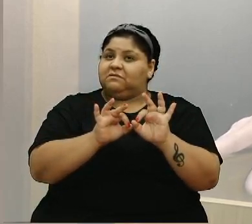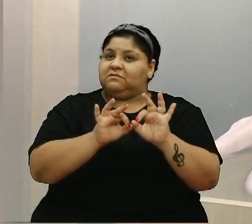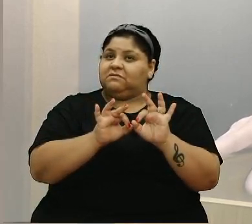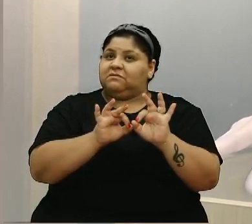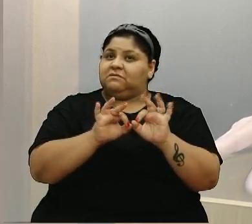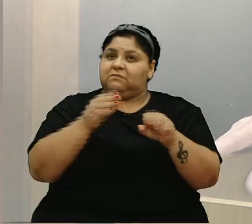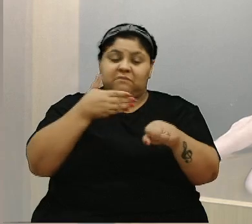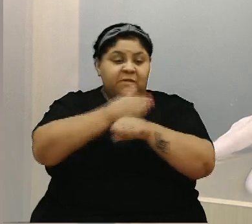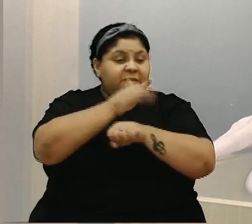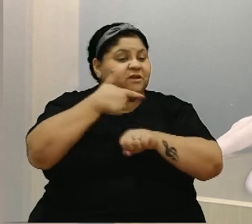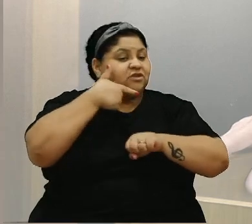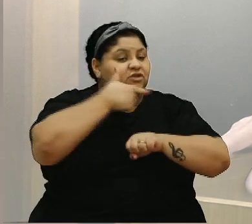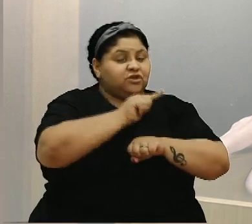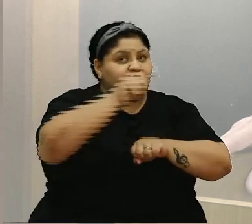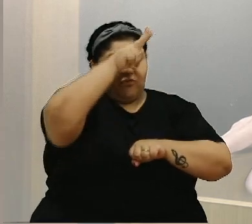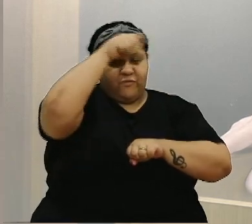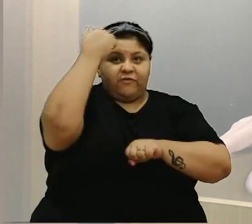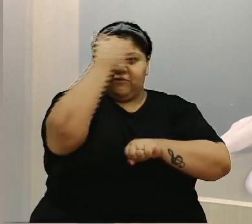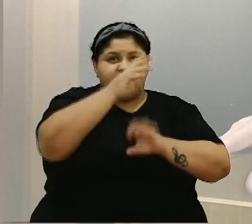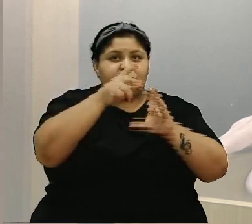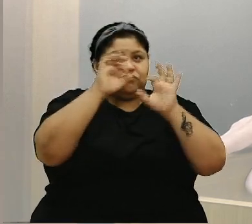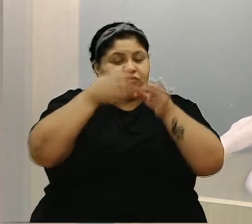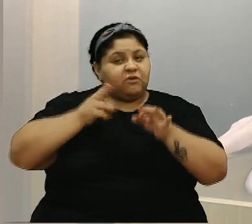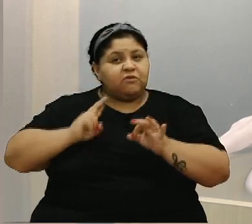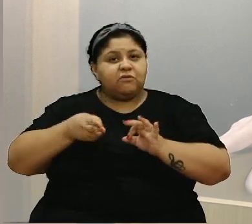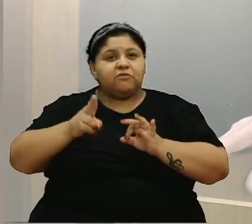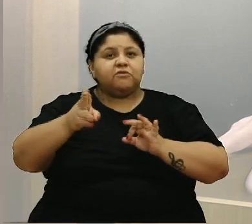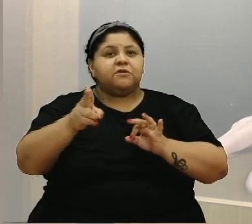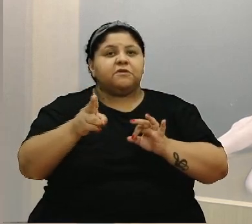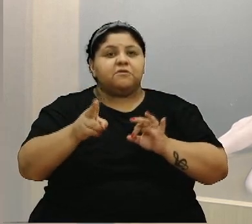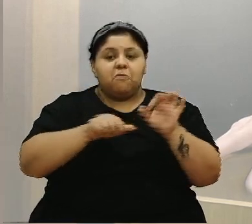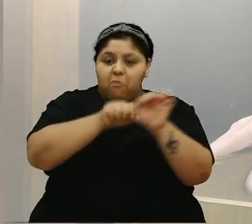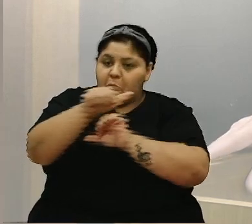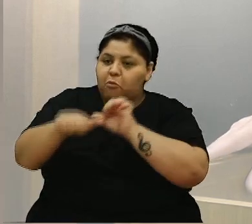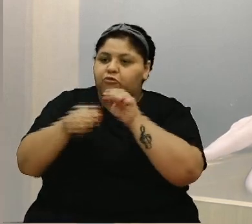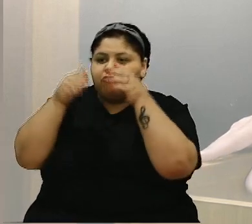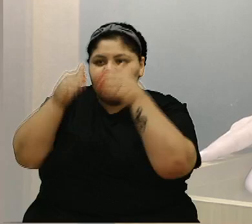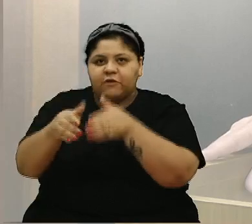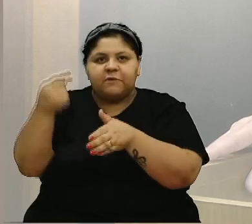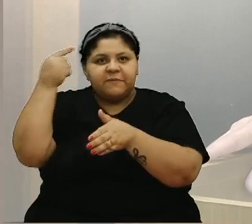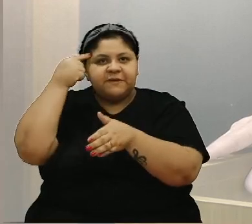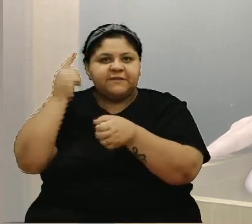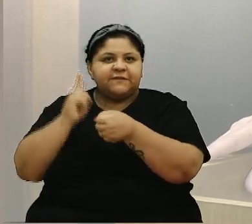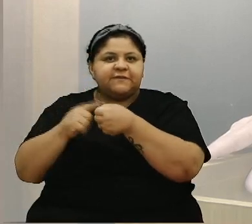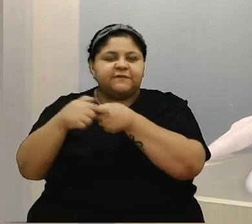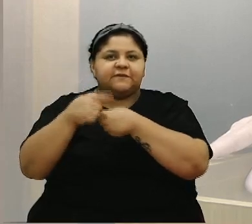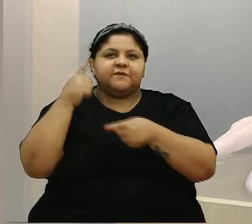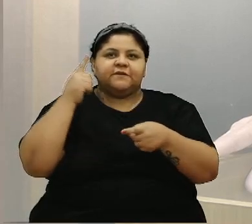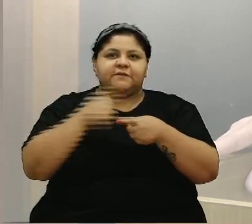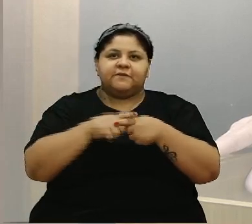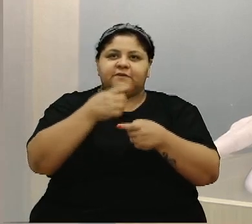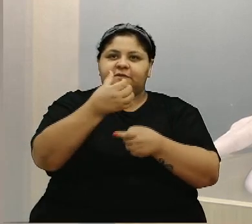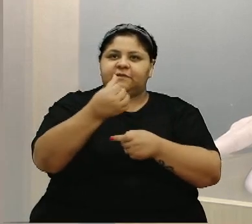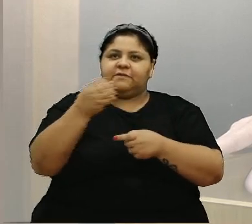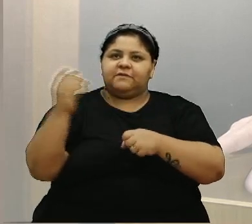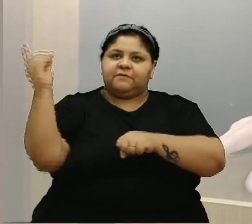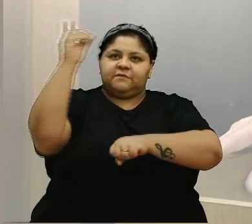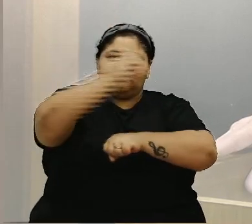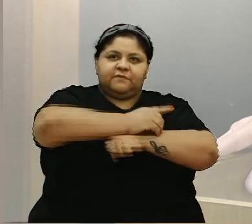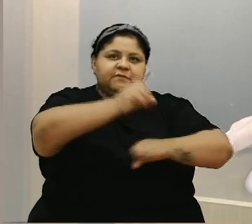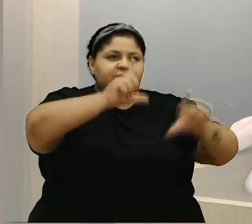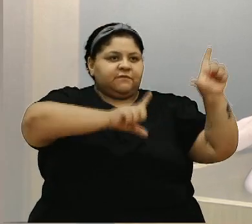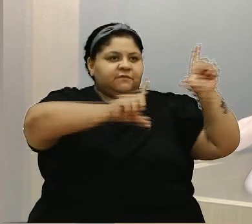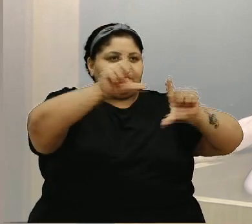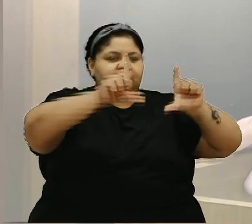que ganhou, mas tudo certo. Vamos lá, segue em frente, vira a página, vamos pensar Caxias. Porque ficaram 60 dias na TV...